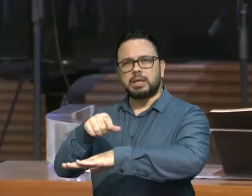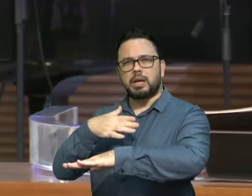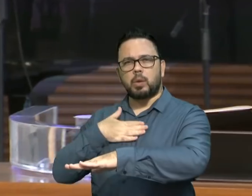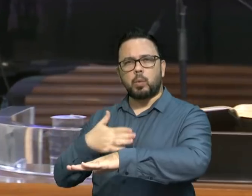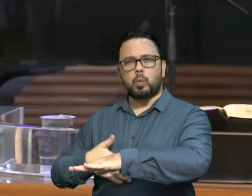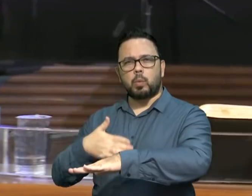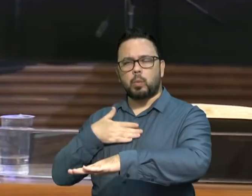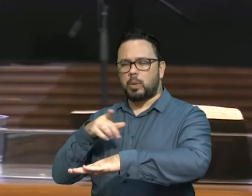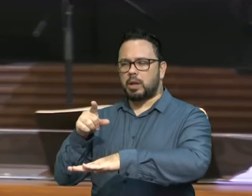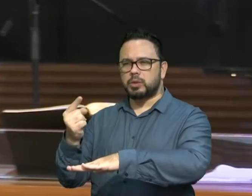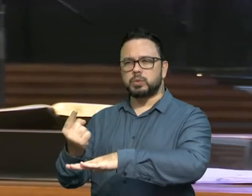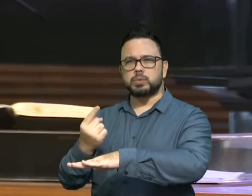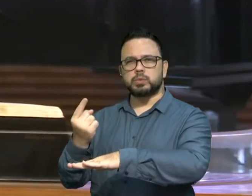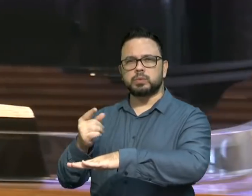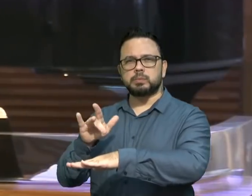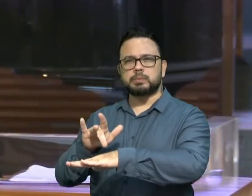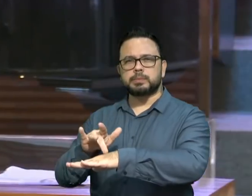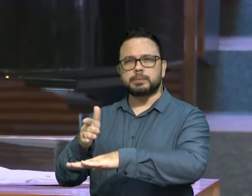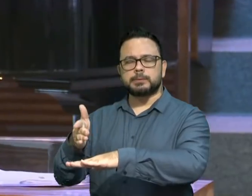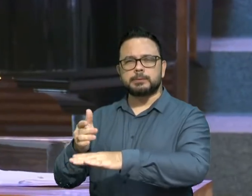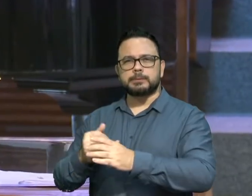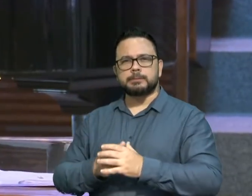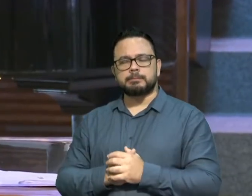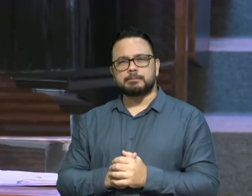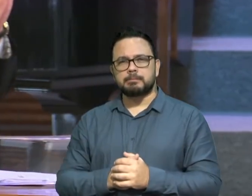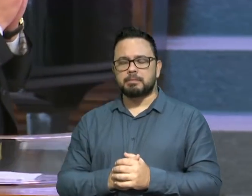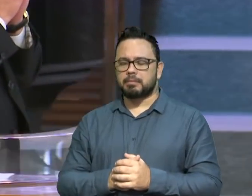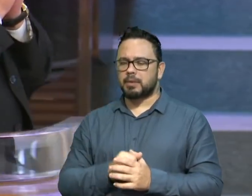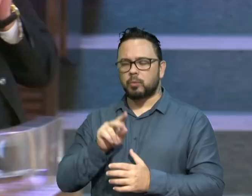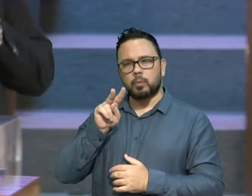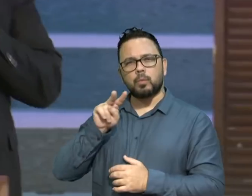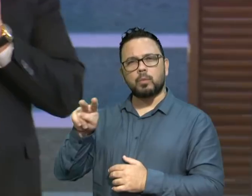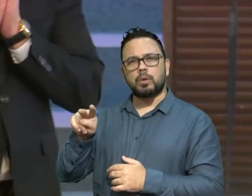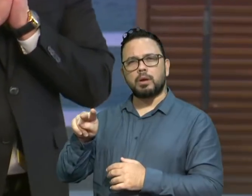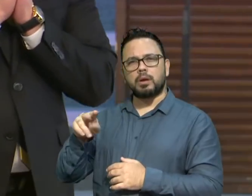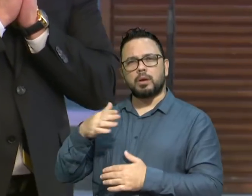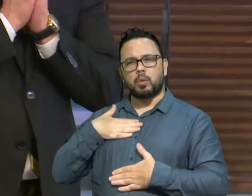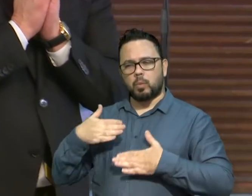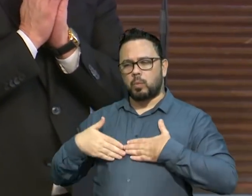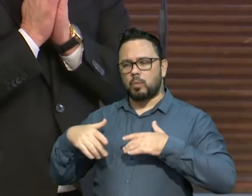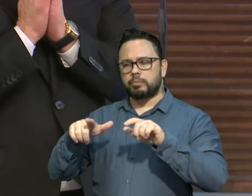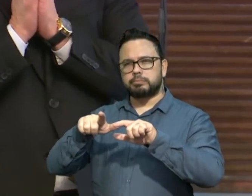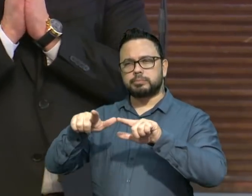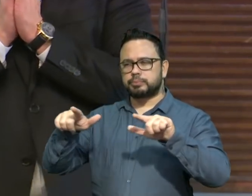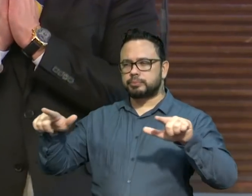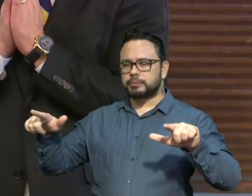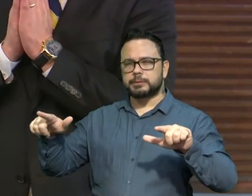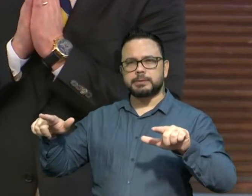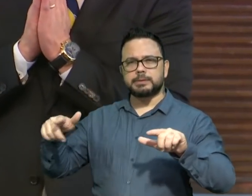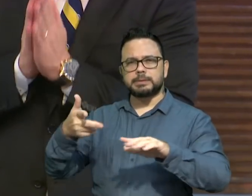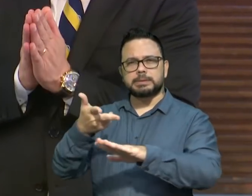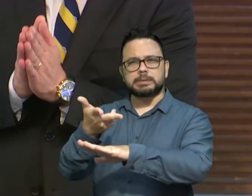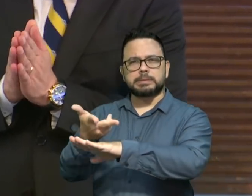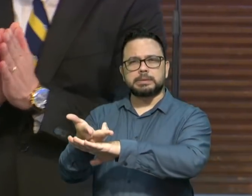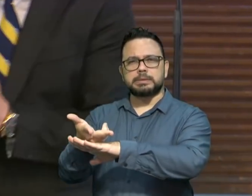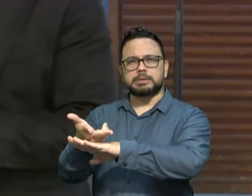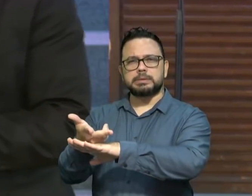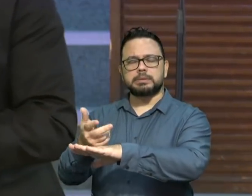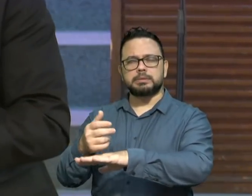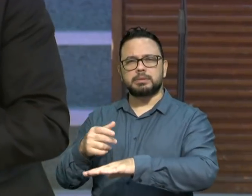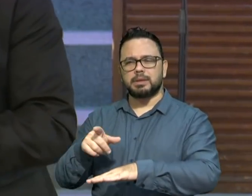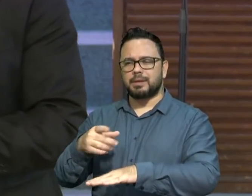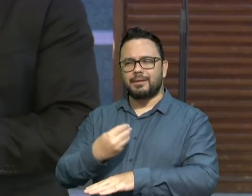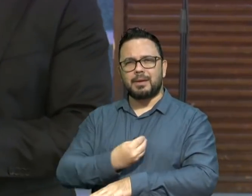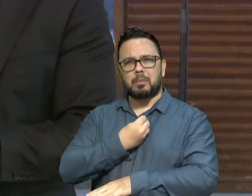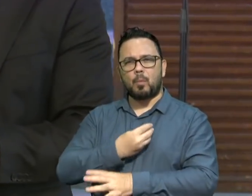tô sozinho o meu olhar para aquele aquele corpinho o sim à